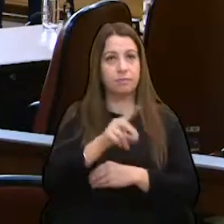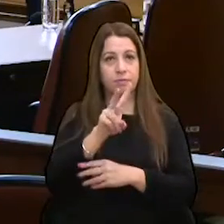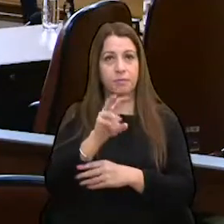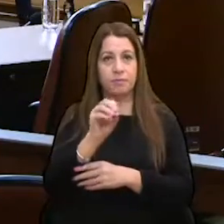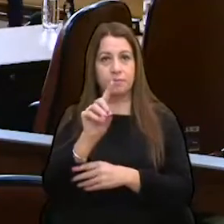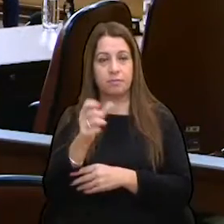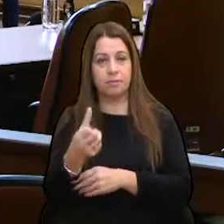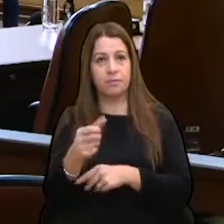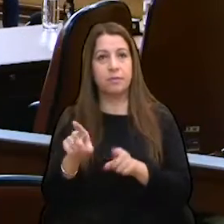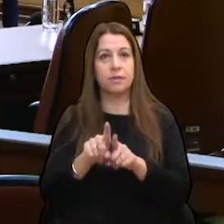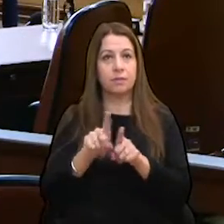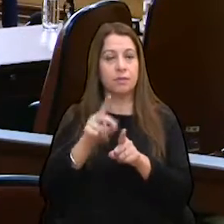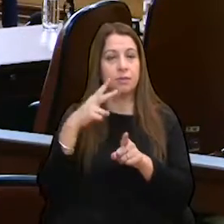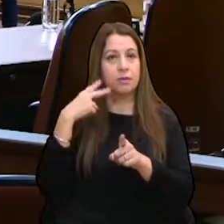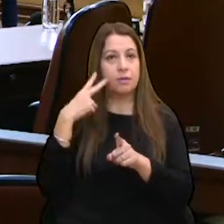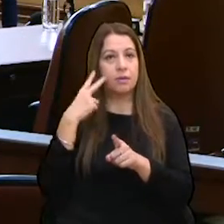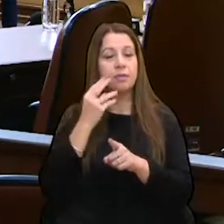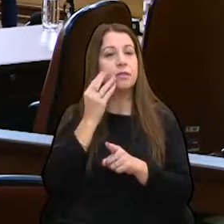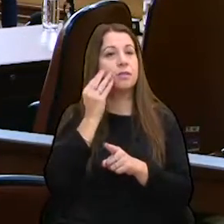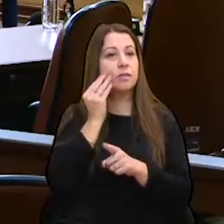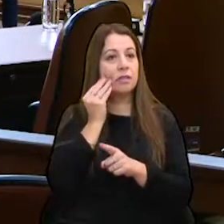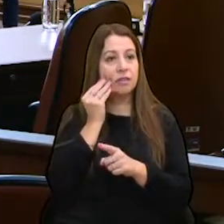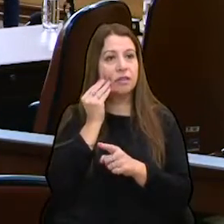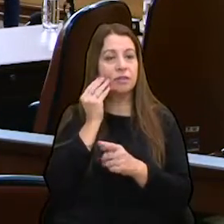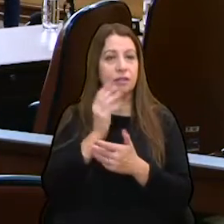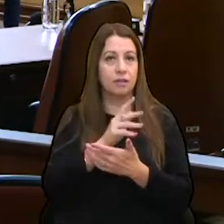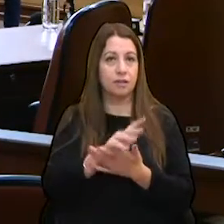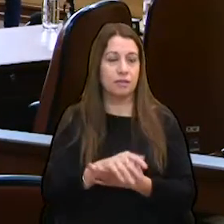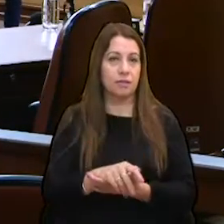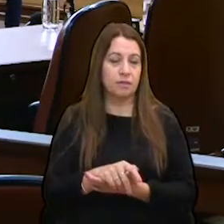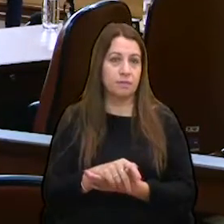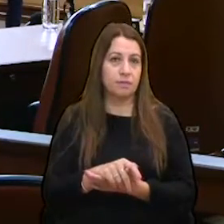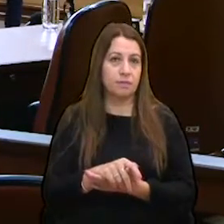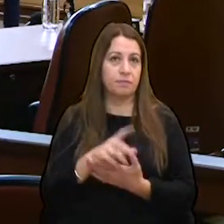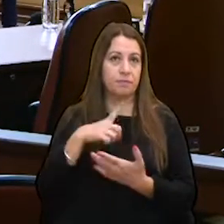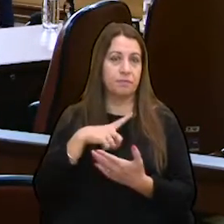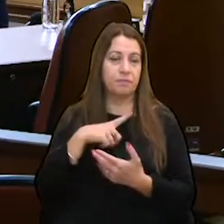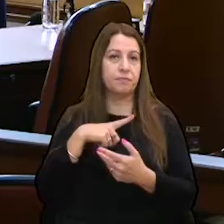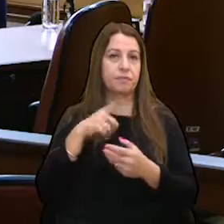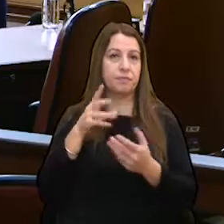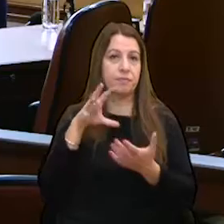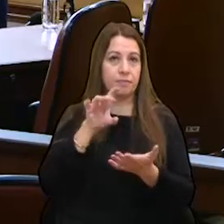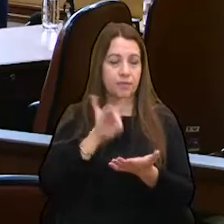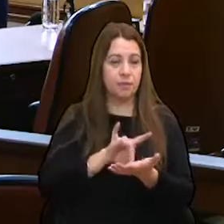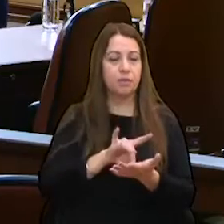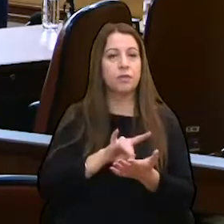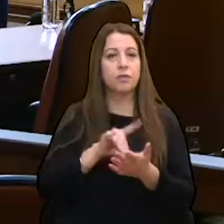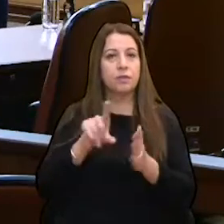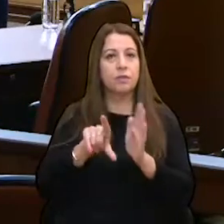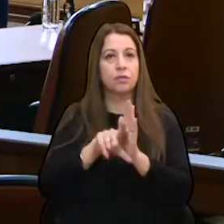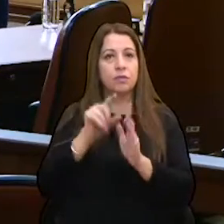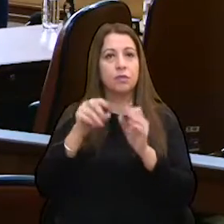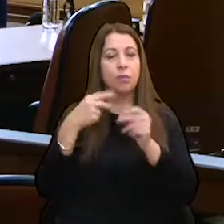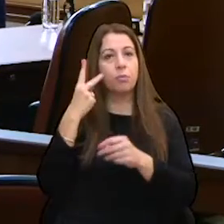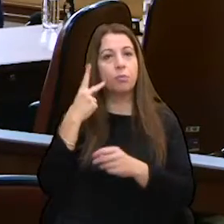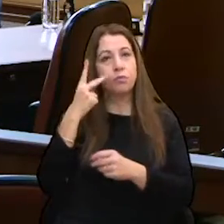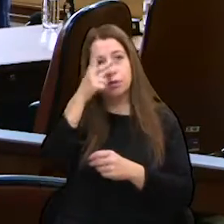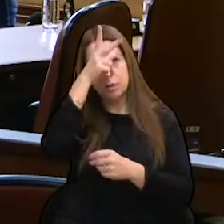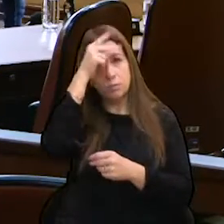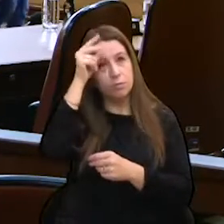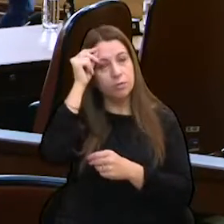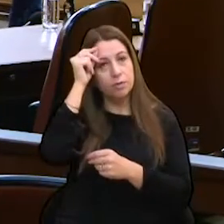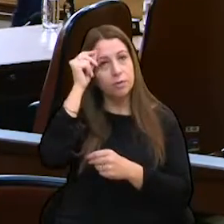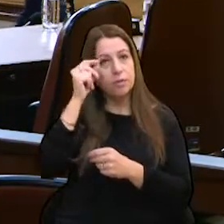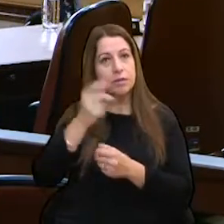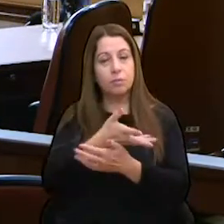tu também, então, vereador Zoraido Silva, que consolida a legislação relativa à política municipal